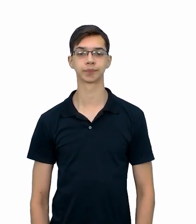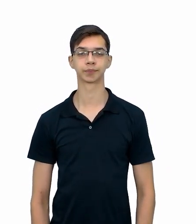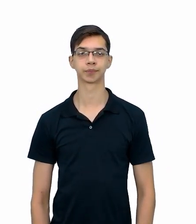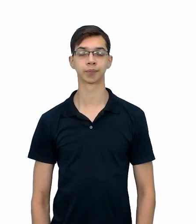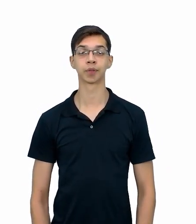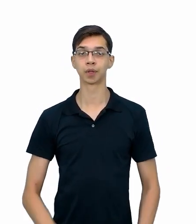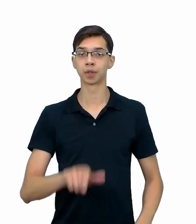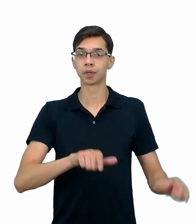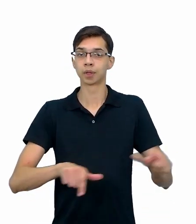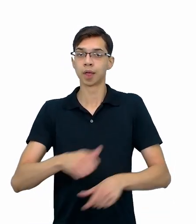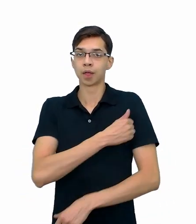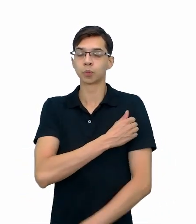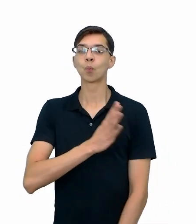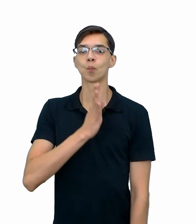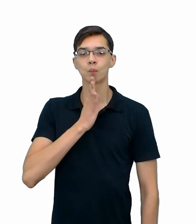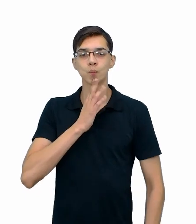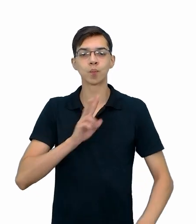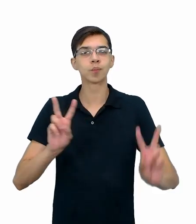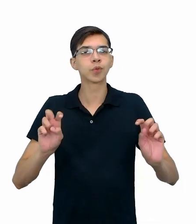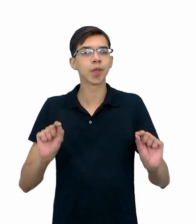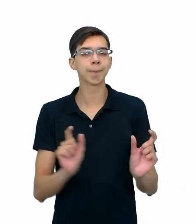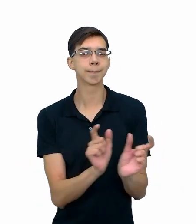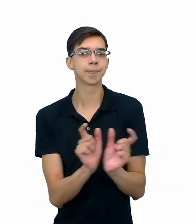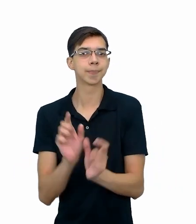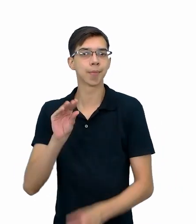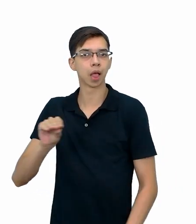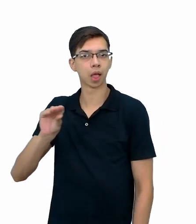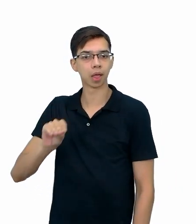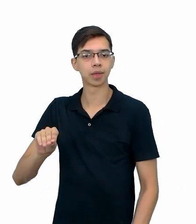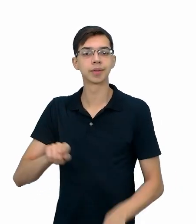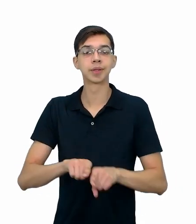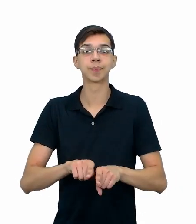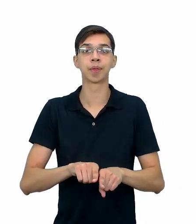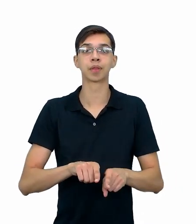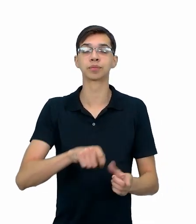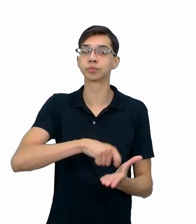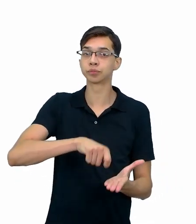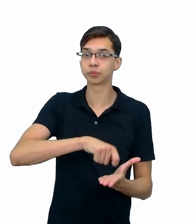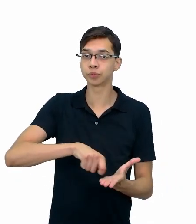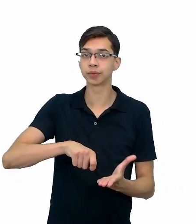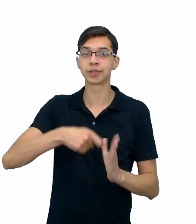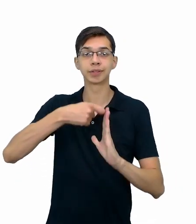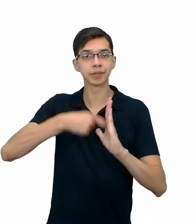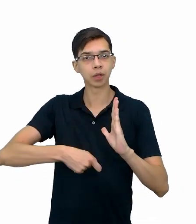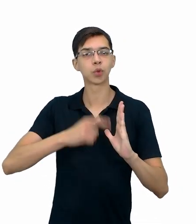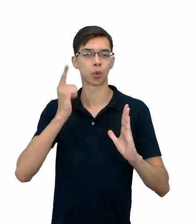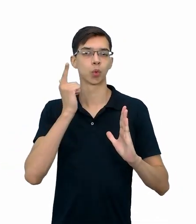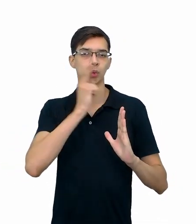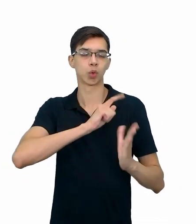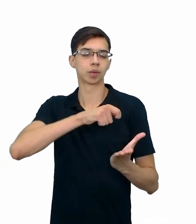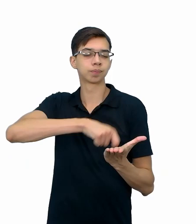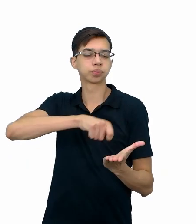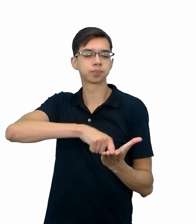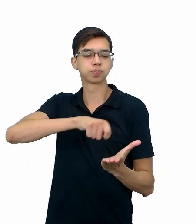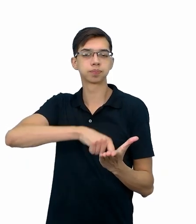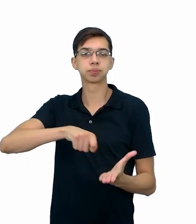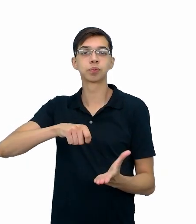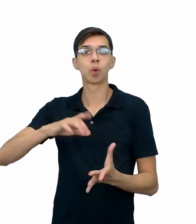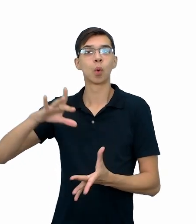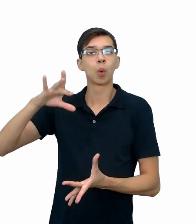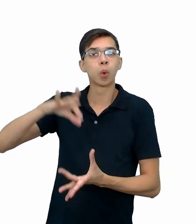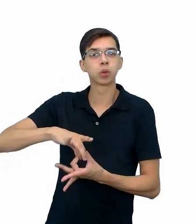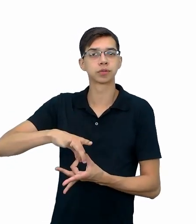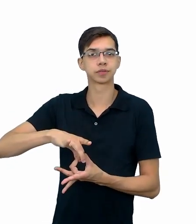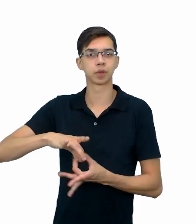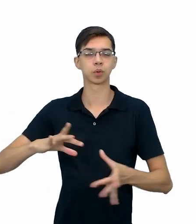relativos à linguagem verbal, oral e escrita para a construção de textos coesos e coerentes. Então, a gente observa também que